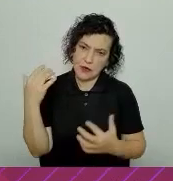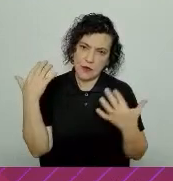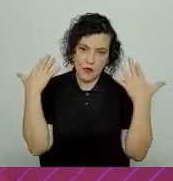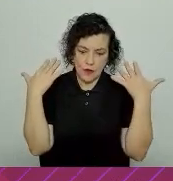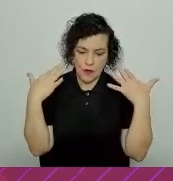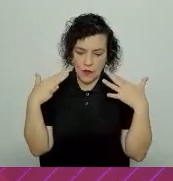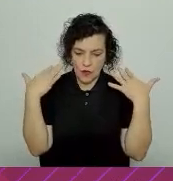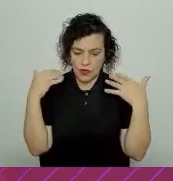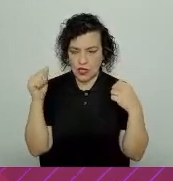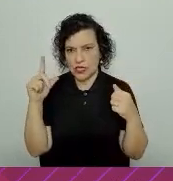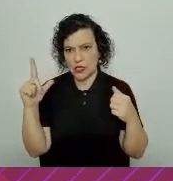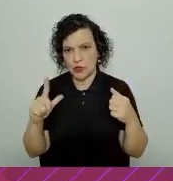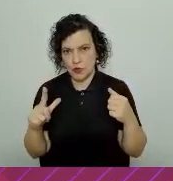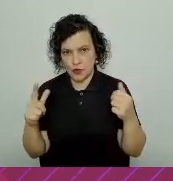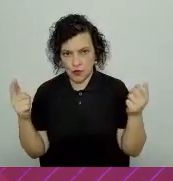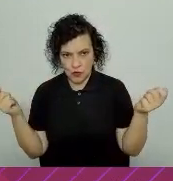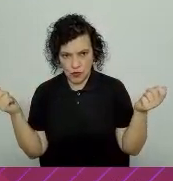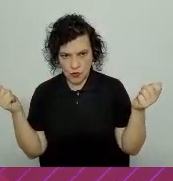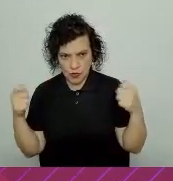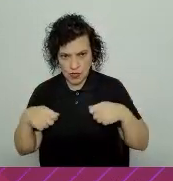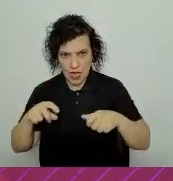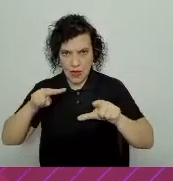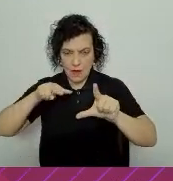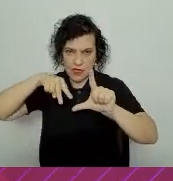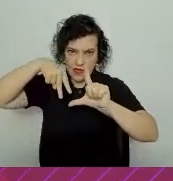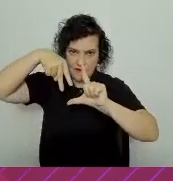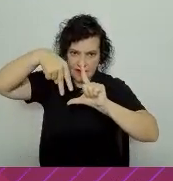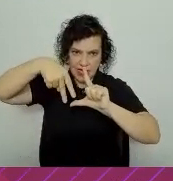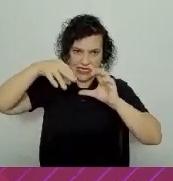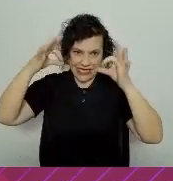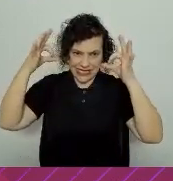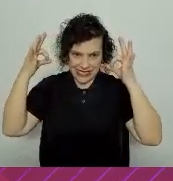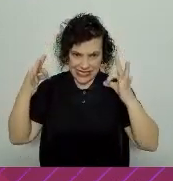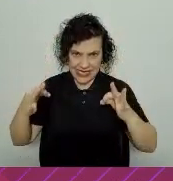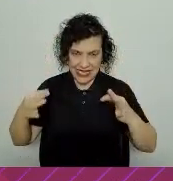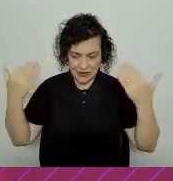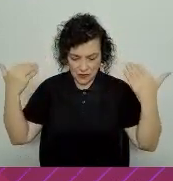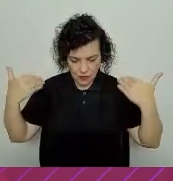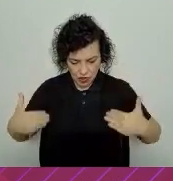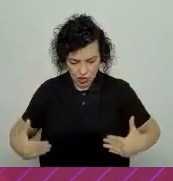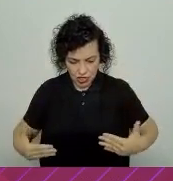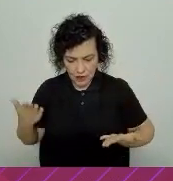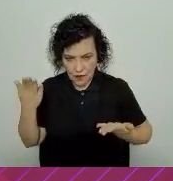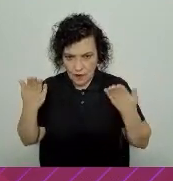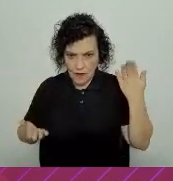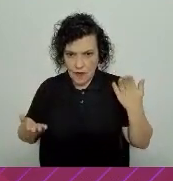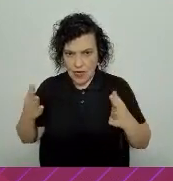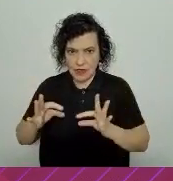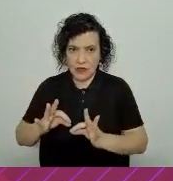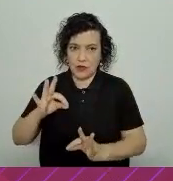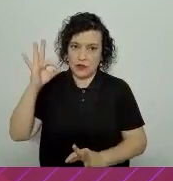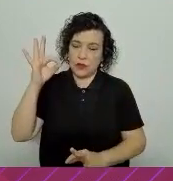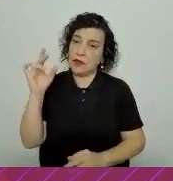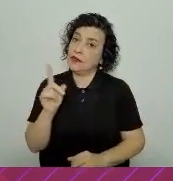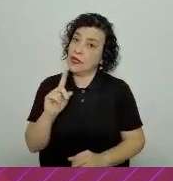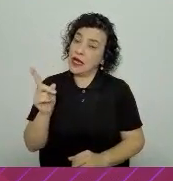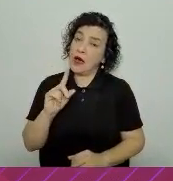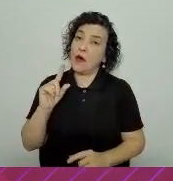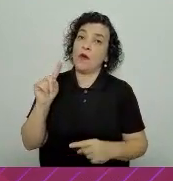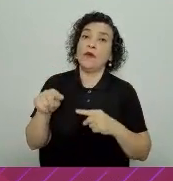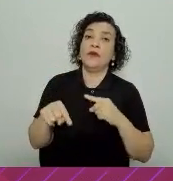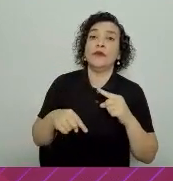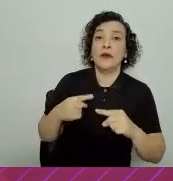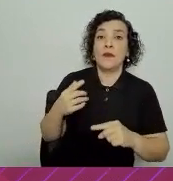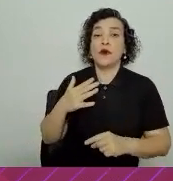azuis eu consigo fazer isso aqui no meta verso sei exatamente como eu sou do meu peso da minha altura não depois se você olhar o